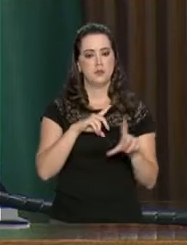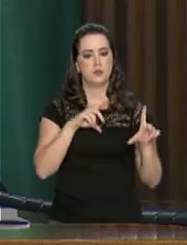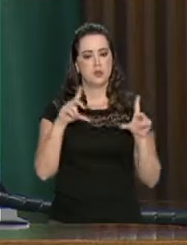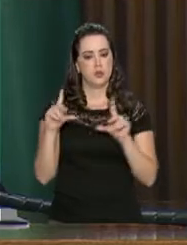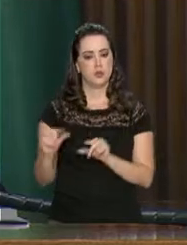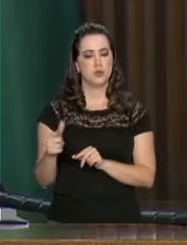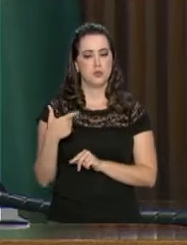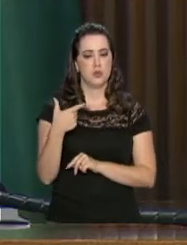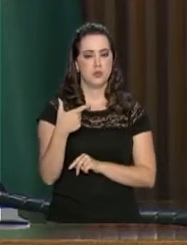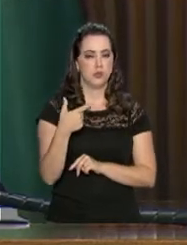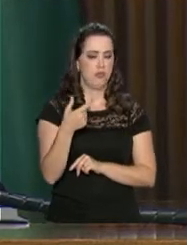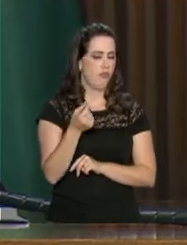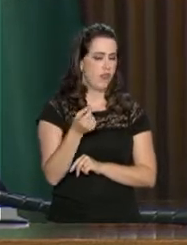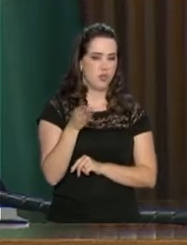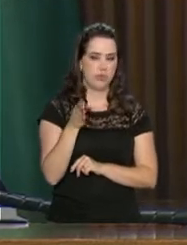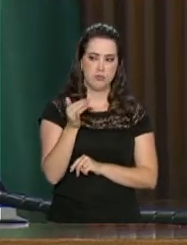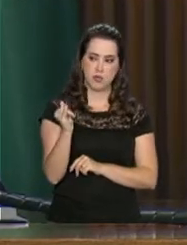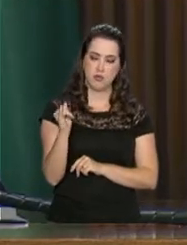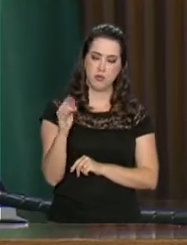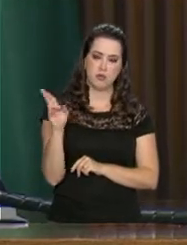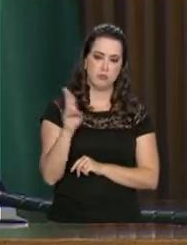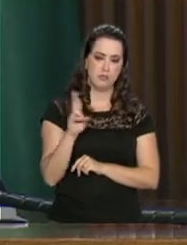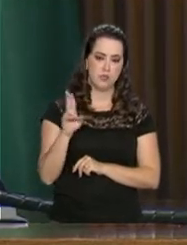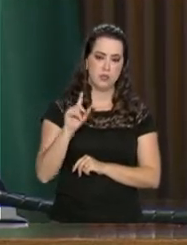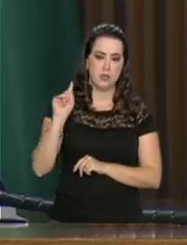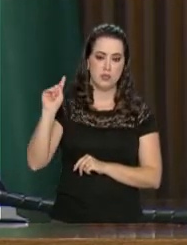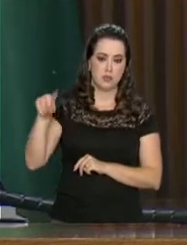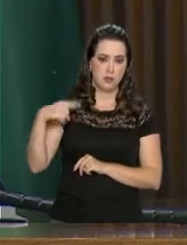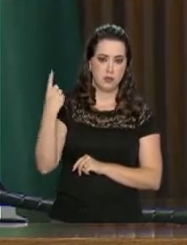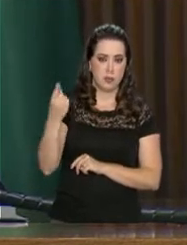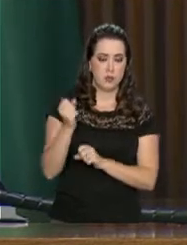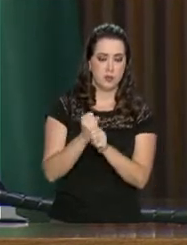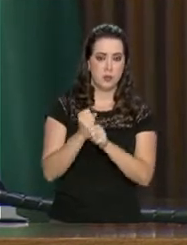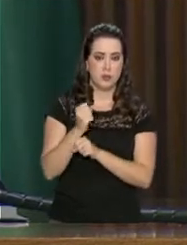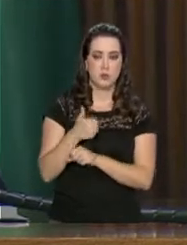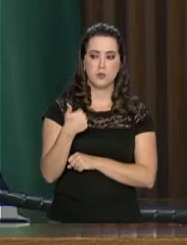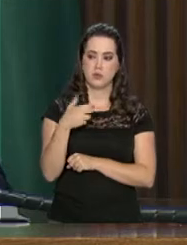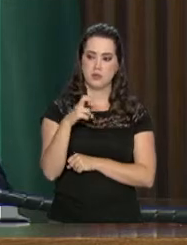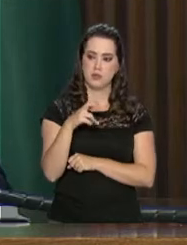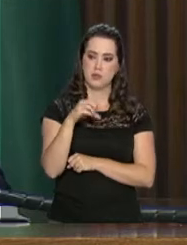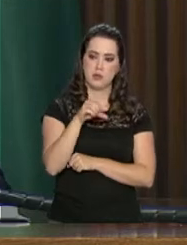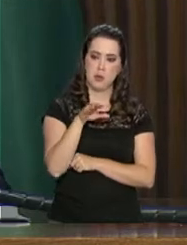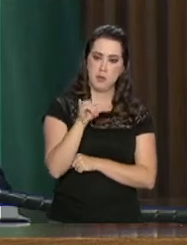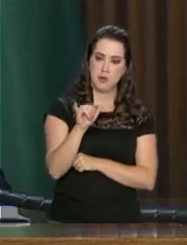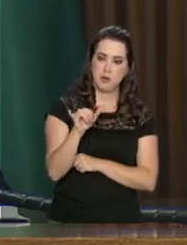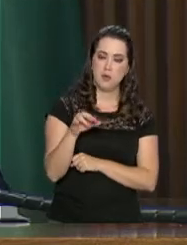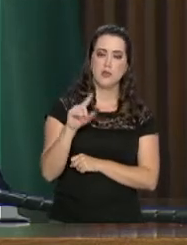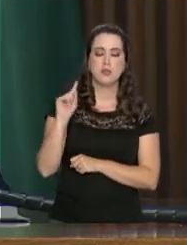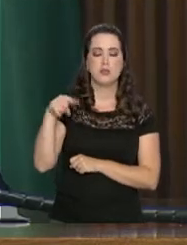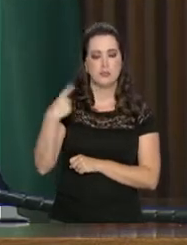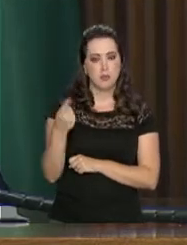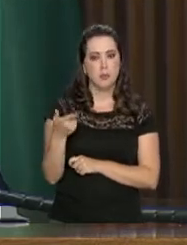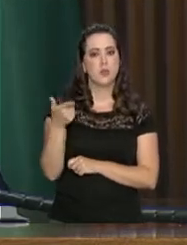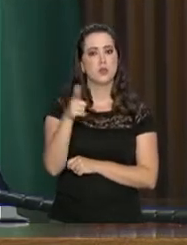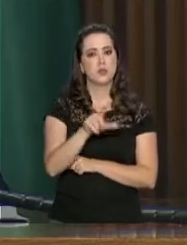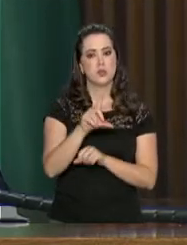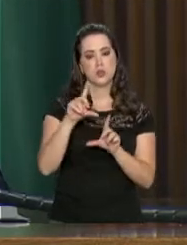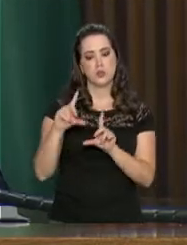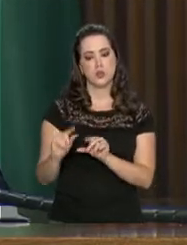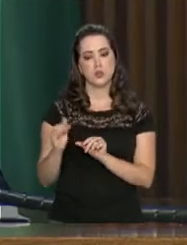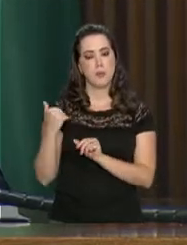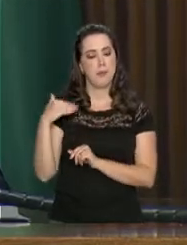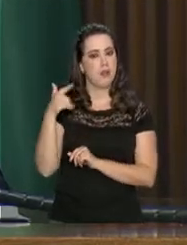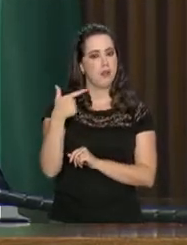reduzimos, né, uns 20 e tantos bilhões, que fez com que no outro fossem 159 bilhões e também reduzimos para mais de